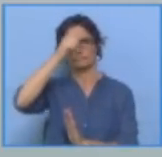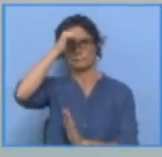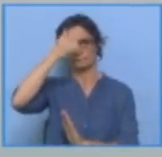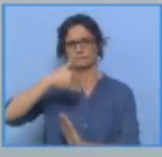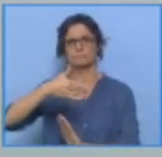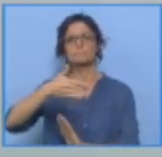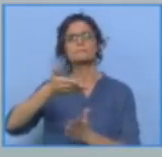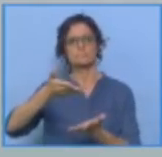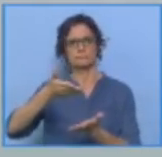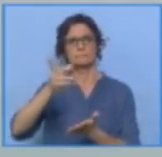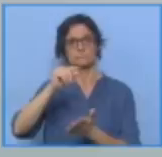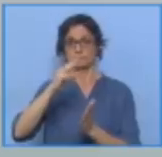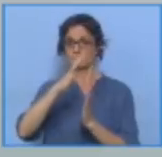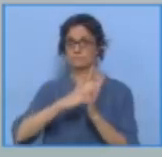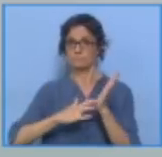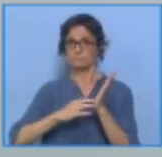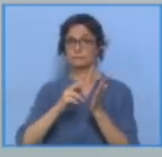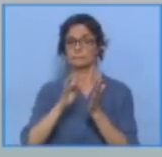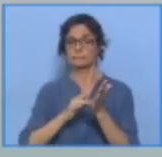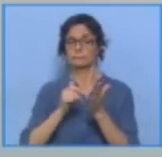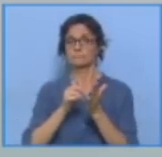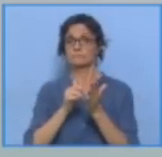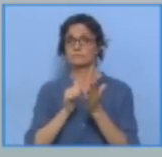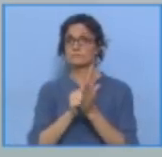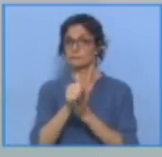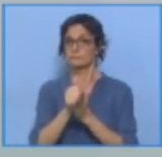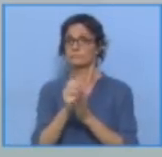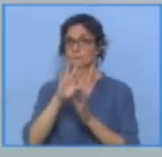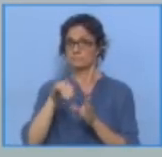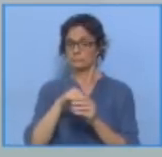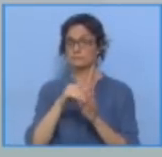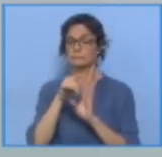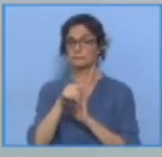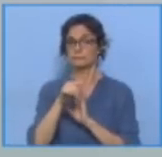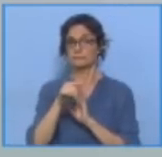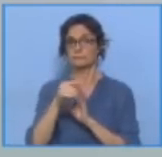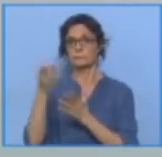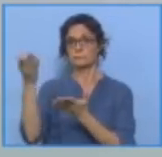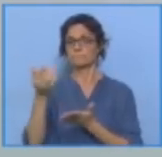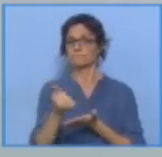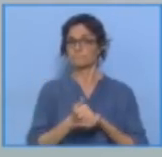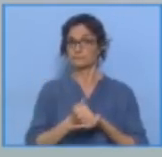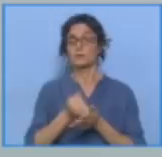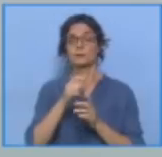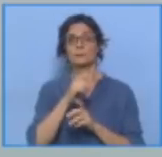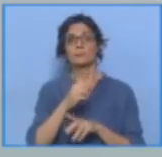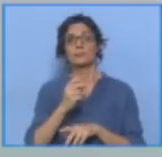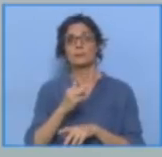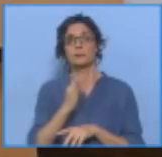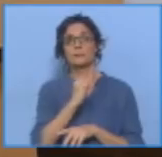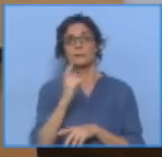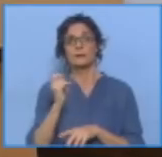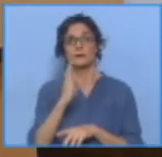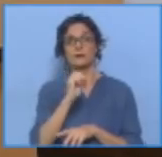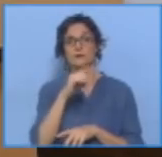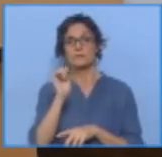textos bíblicos que a integram. E contamos para tal com o auxílio, desta vez, de Frei José Nunes, professor